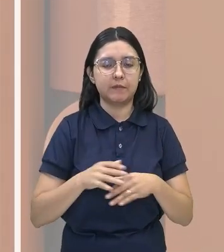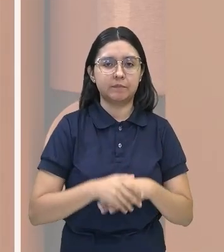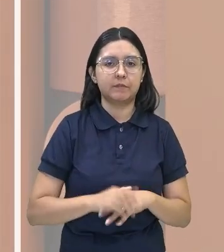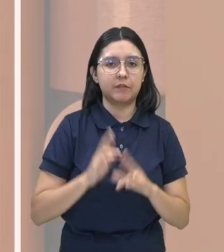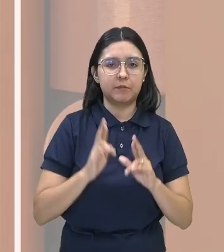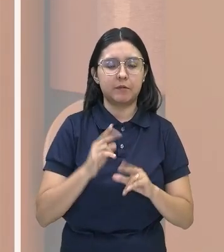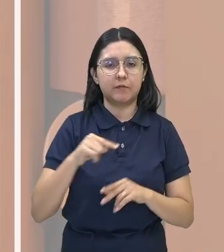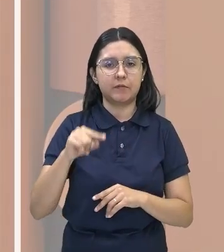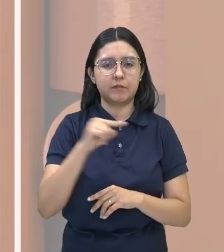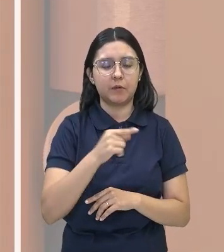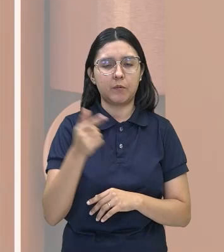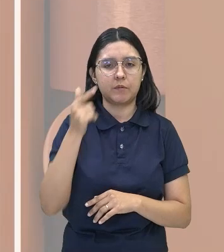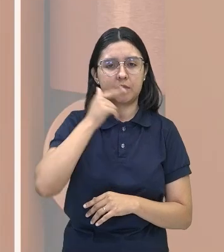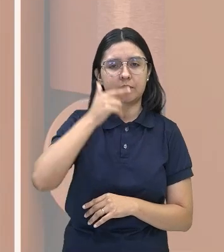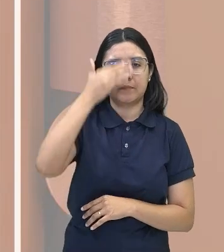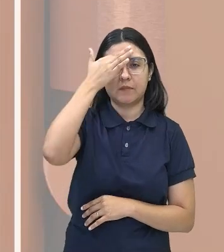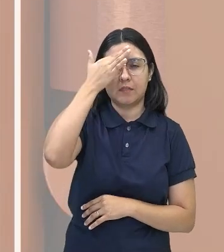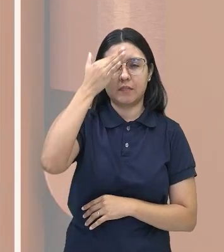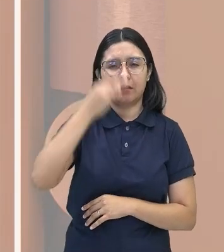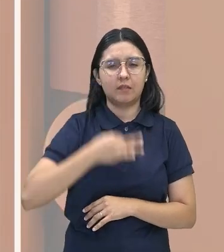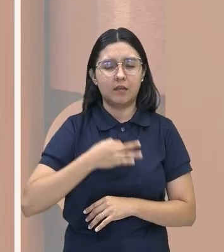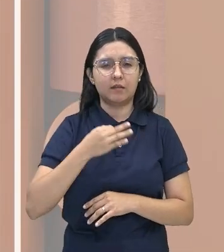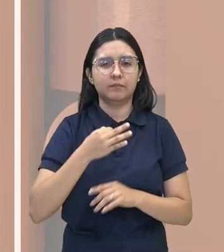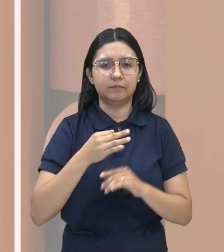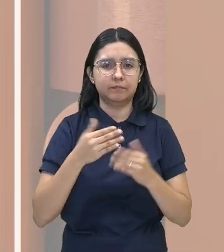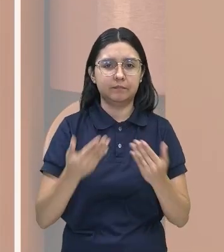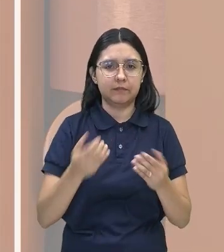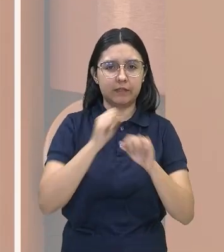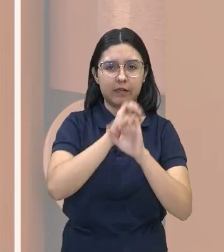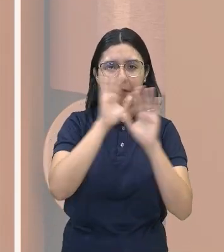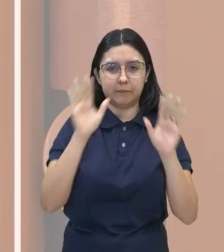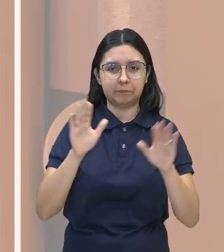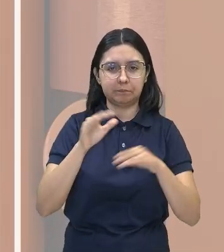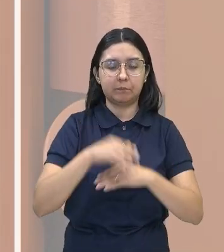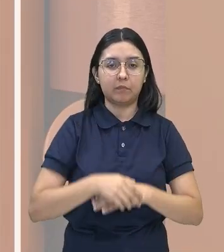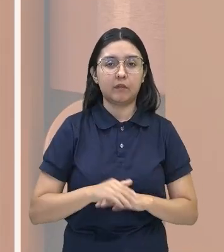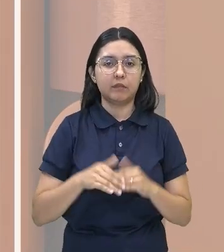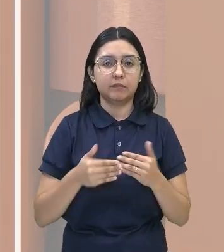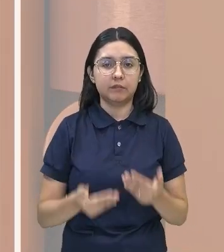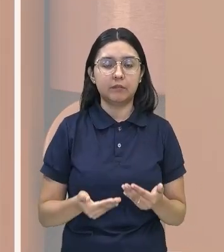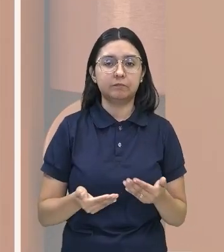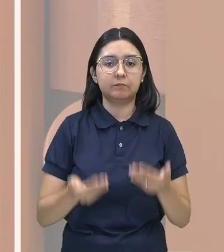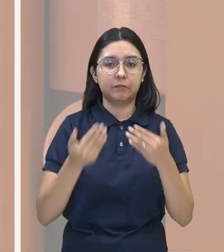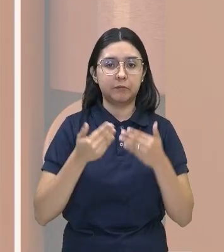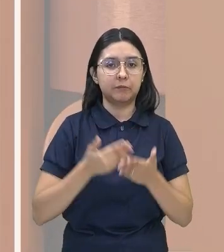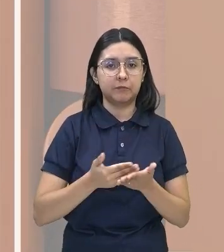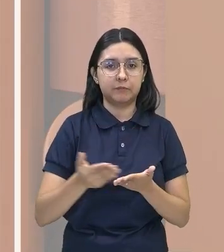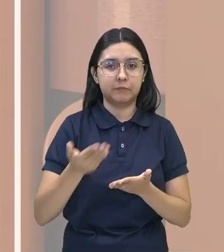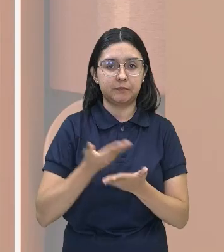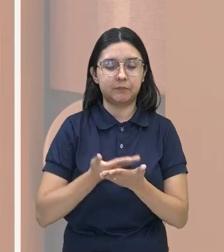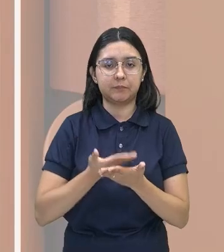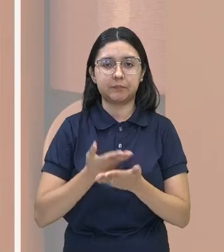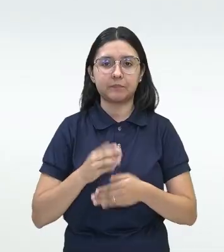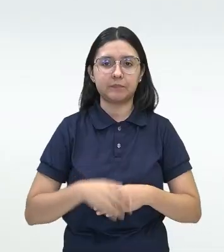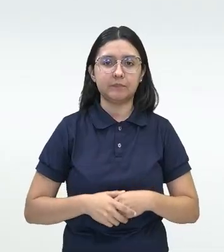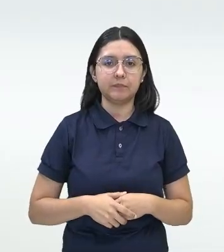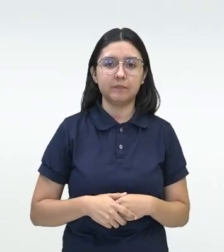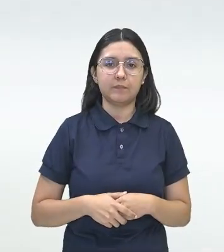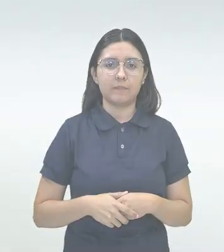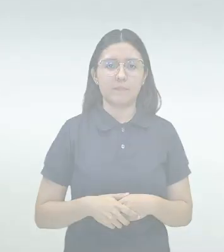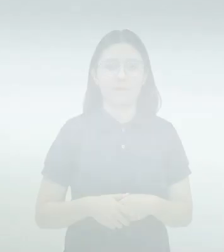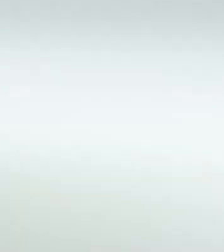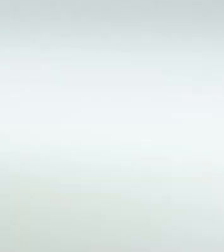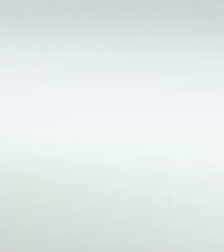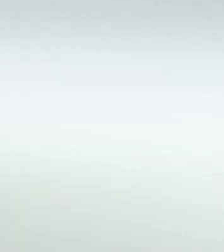então, consigam assimilar o máximo de conhecimento possível. Sem mais conversas, então, galera, vamos à nossa aula.